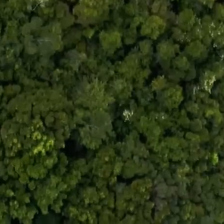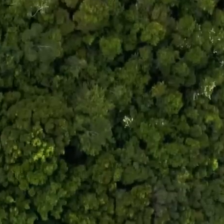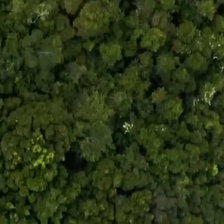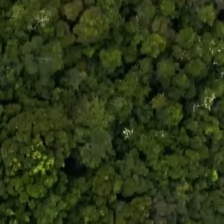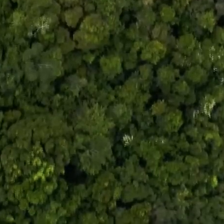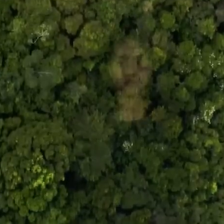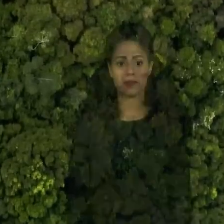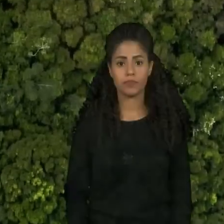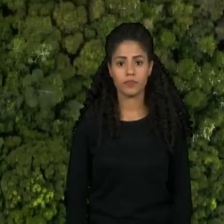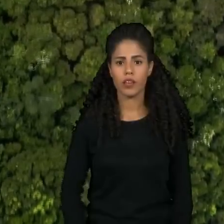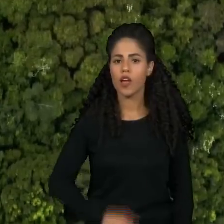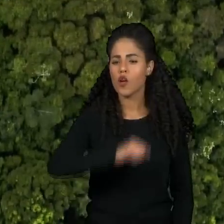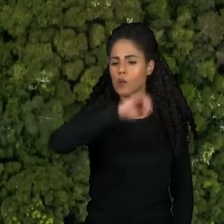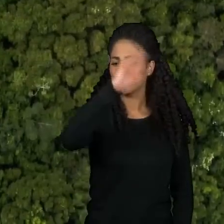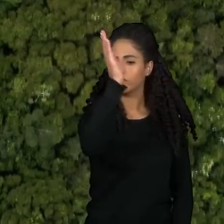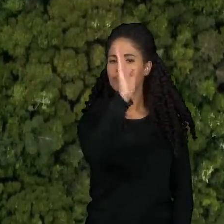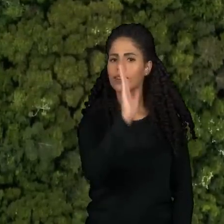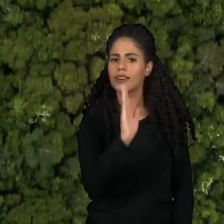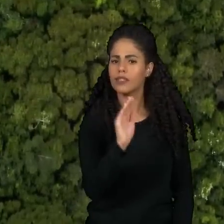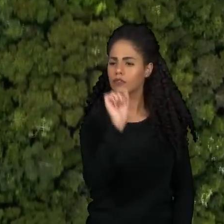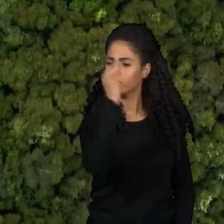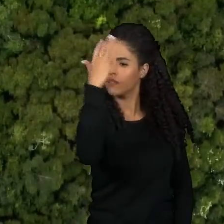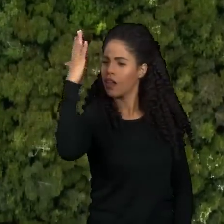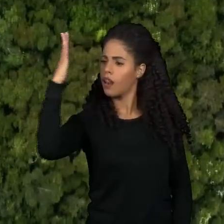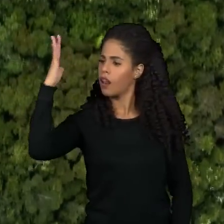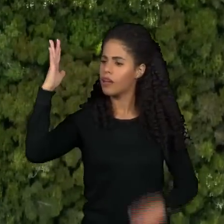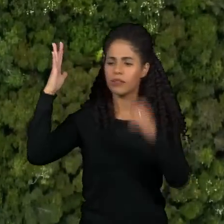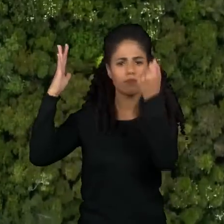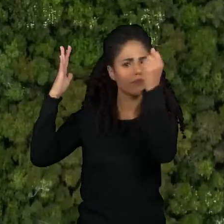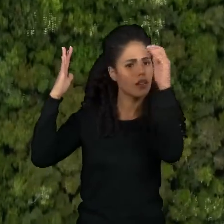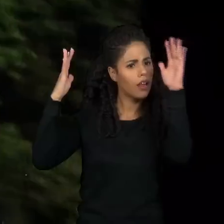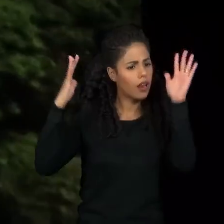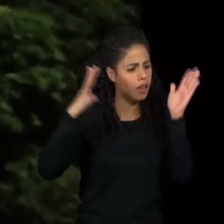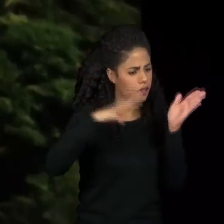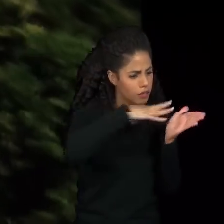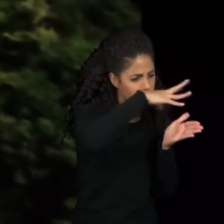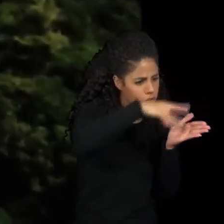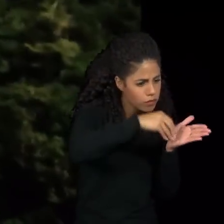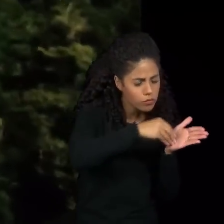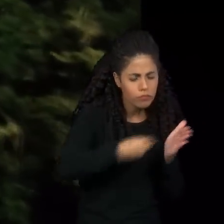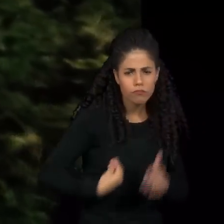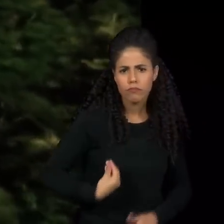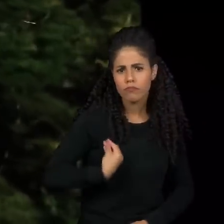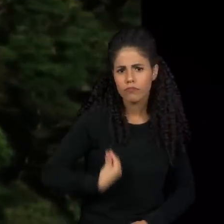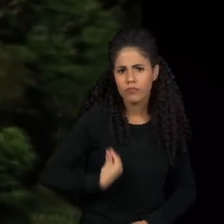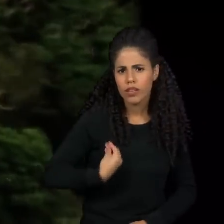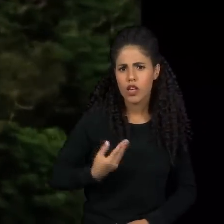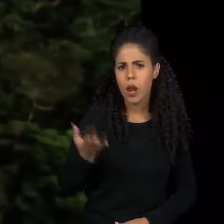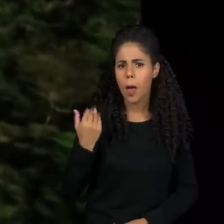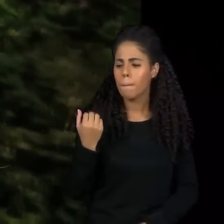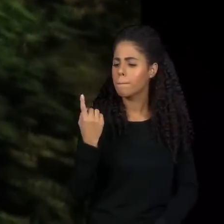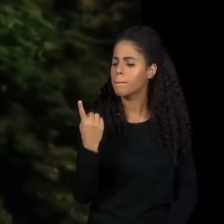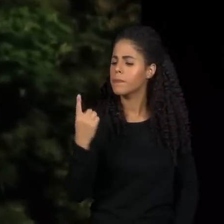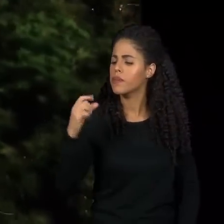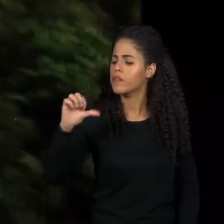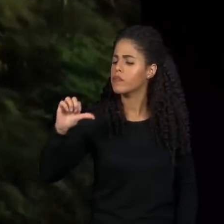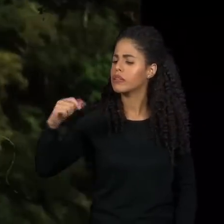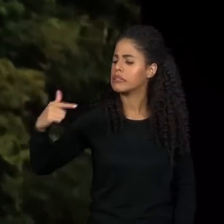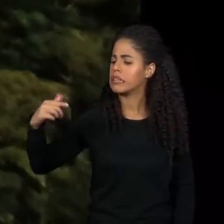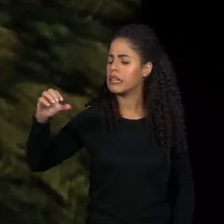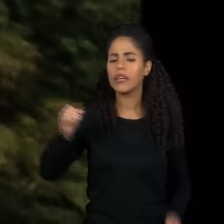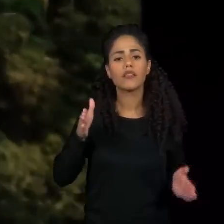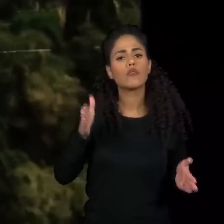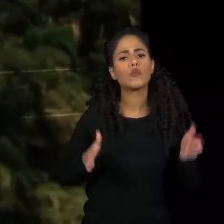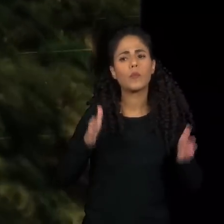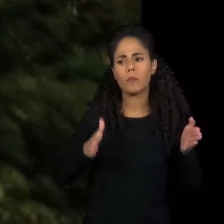O Brasil sempre viu a Amazônia como um lugar desabitado. Nos anos 70, na época da ditadura